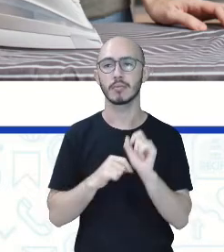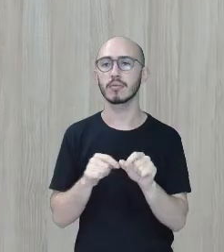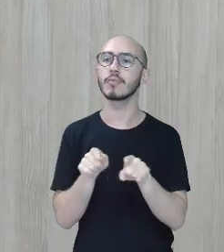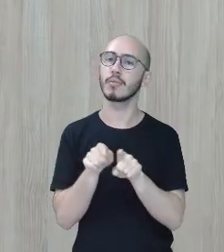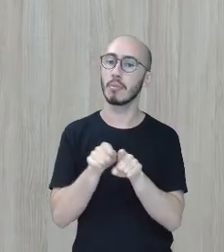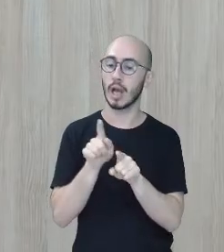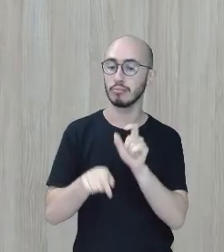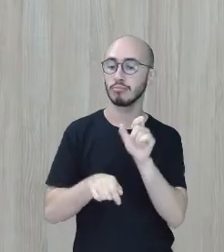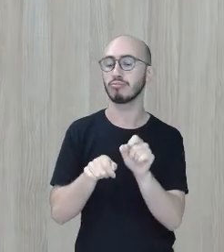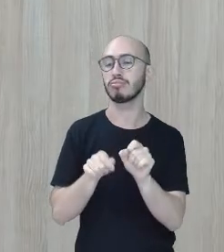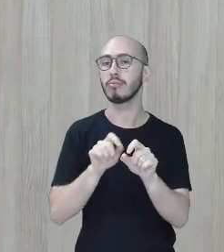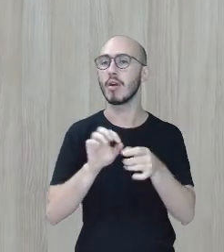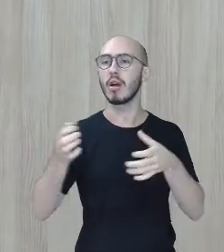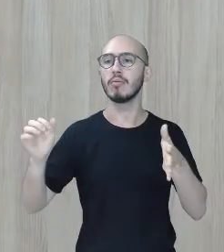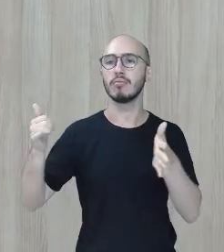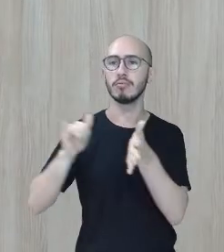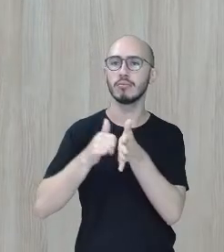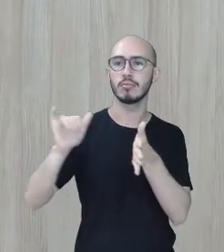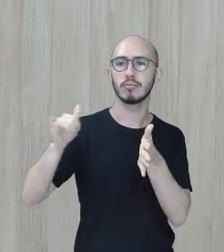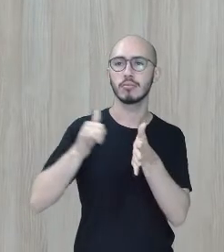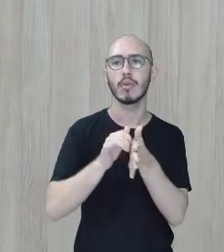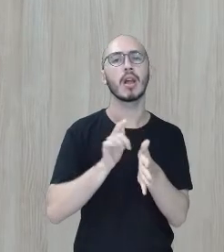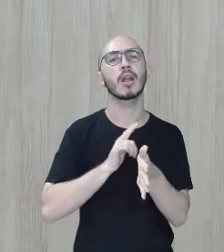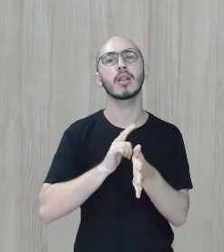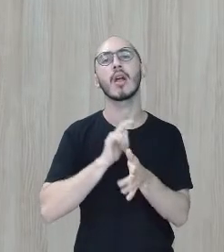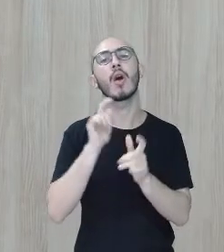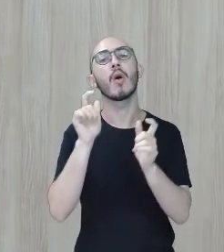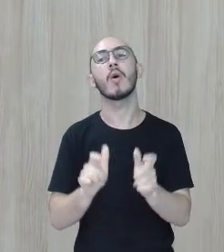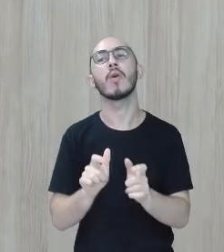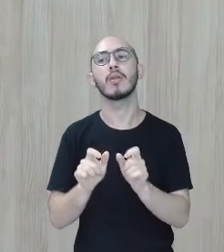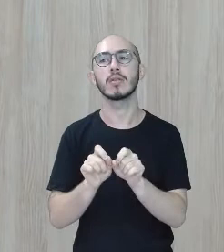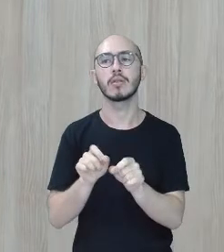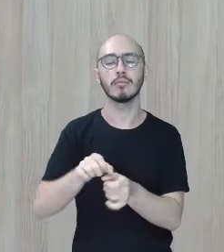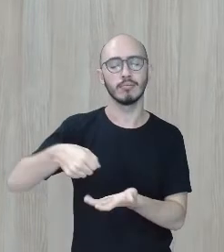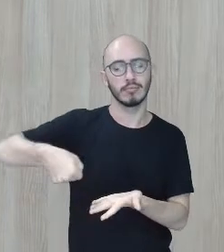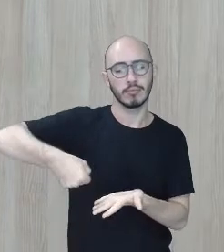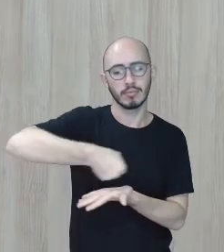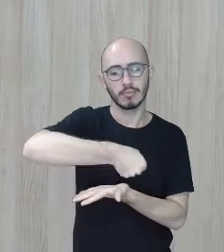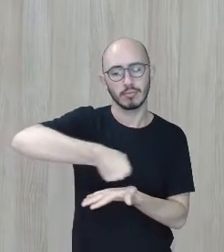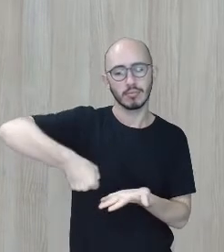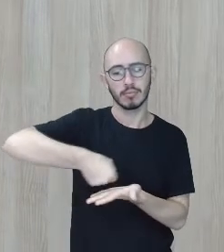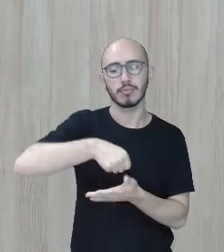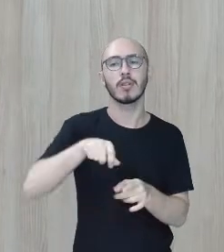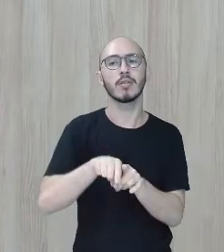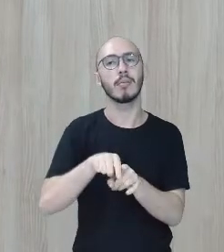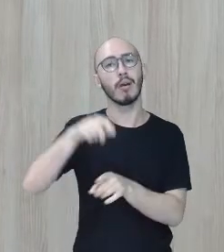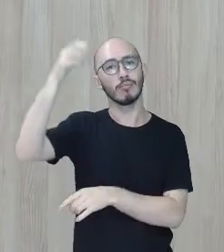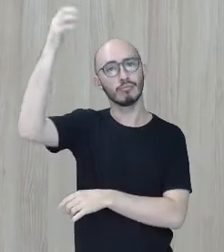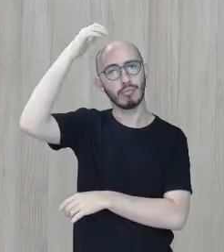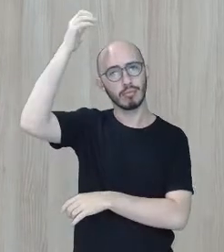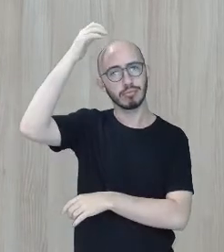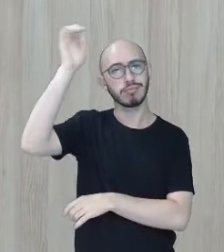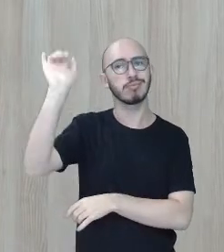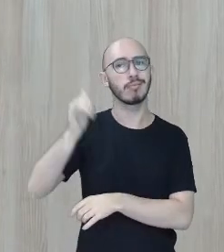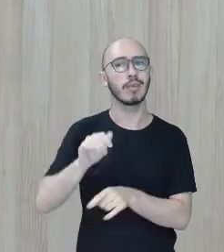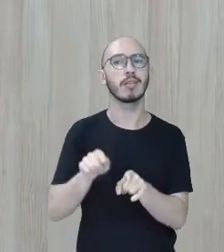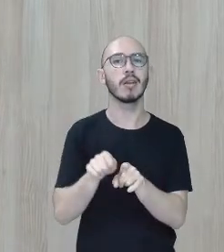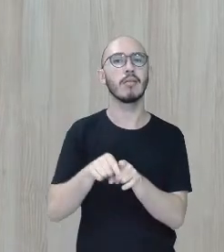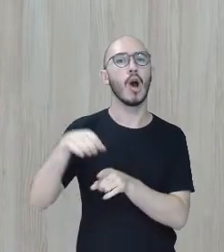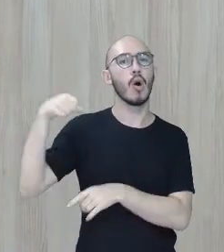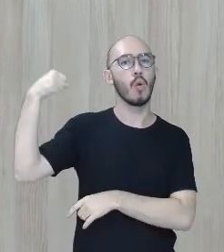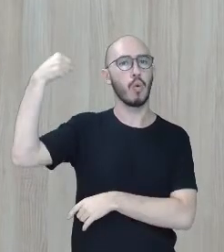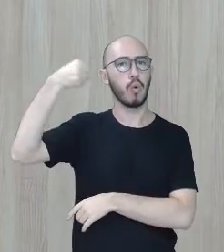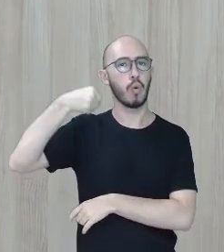essas resistências nós podemos encontrar nos ferros elétricos, nos chuveiros elétricos, nos secadores